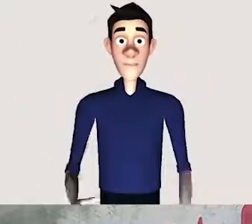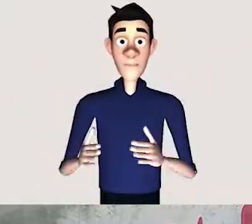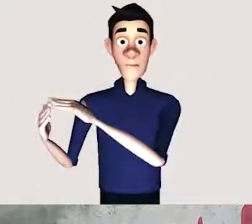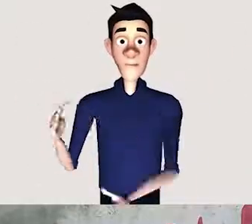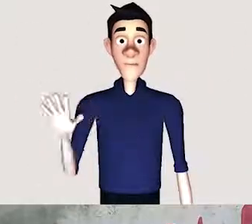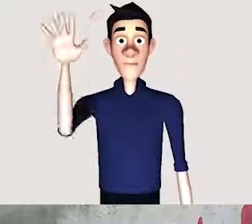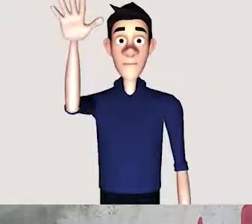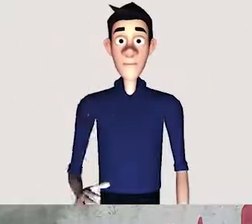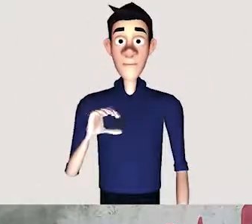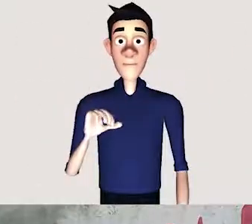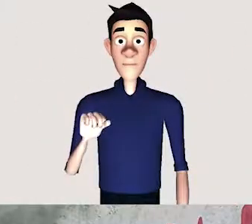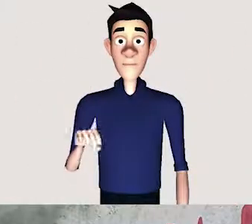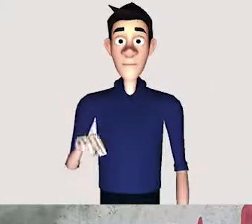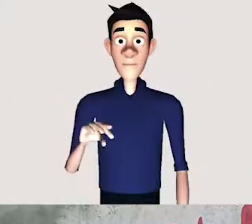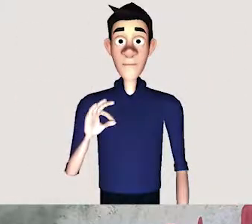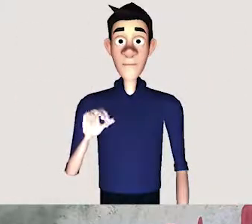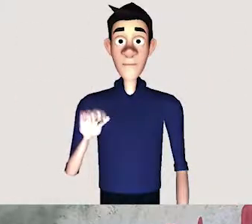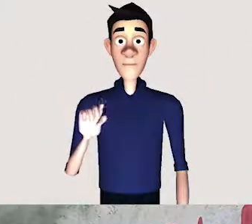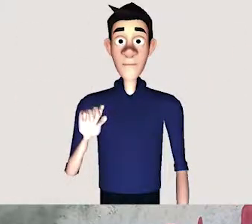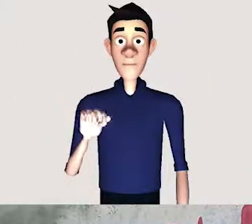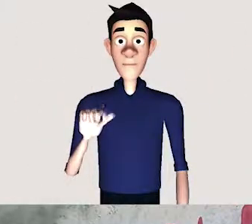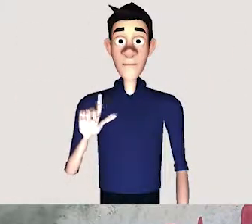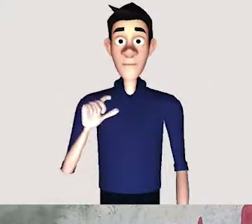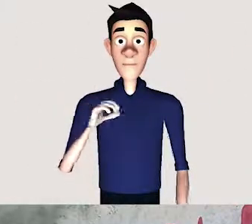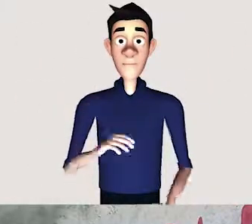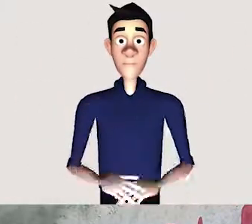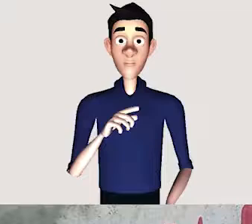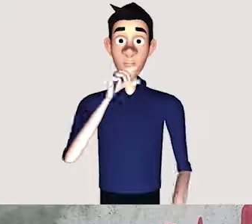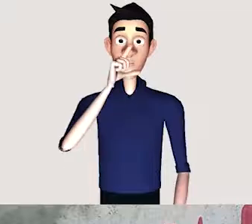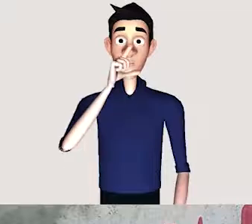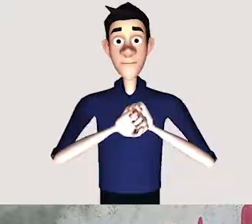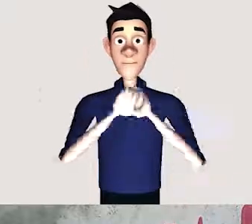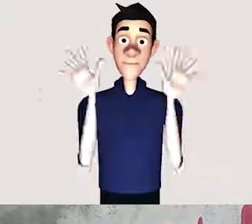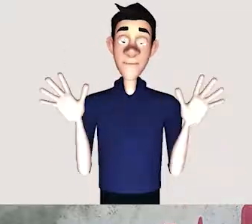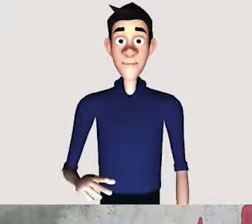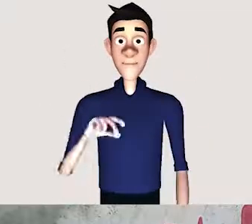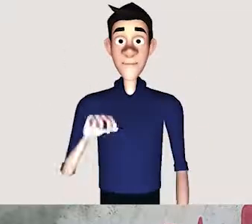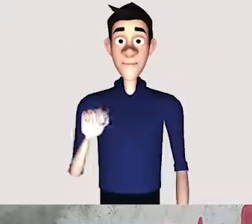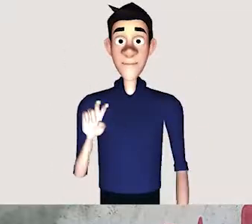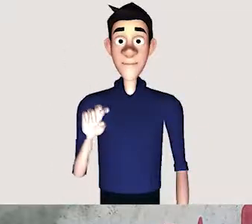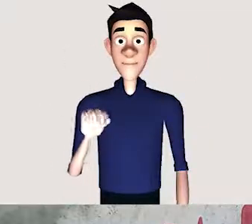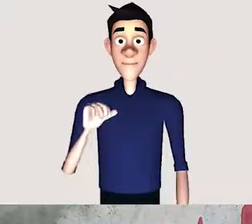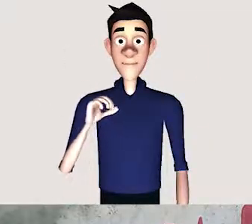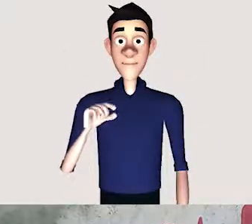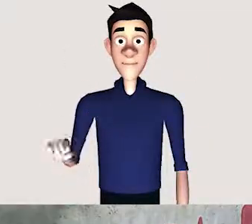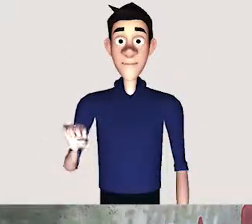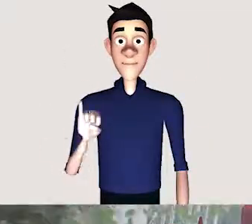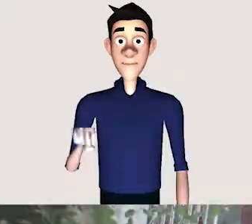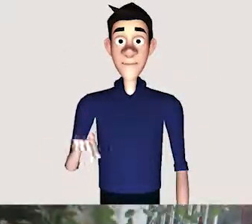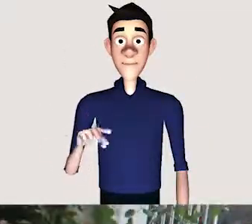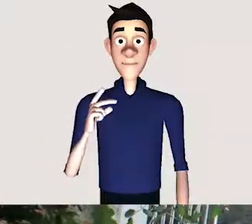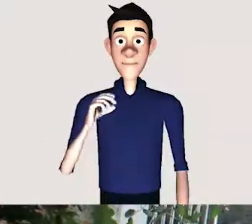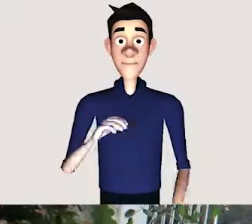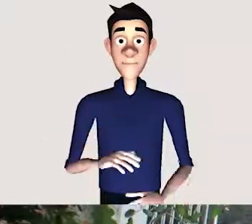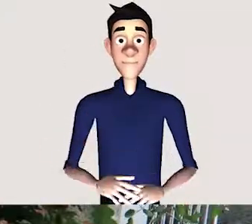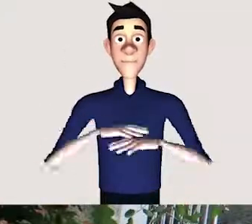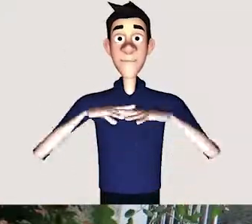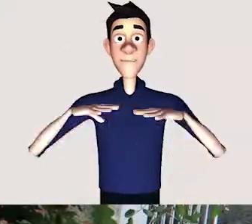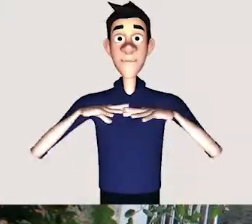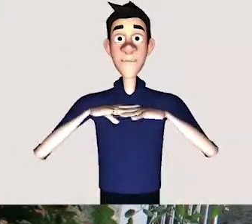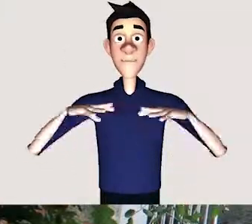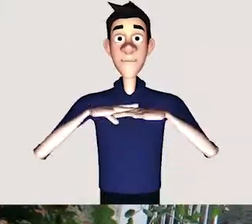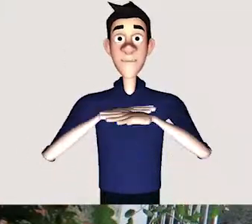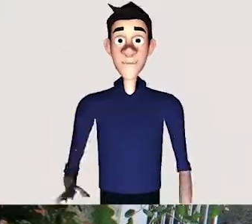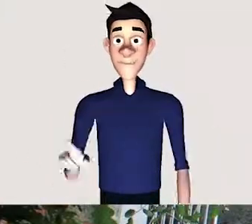cidade estrutural. Mas isso não ocorre apenas na estrutural. Também, se nós olhamos para o Museu de